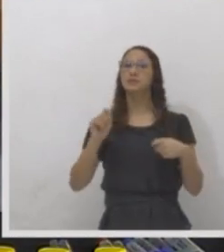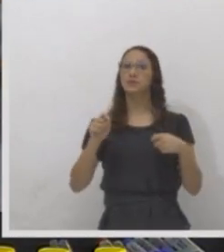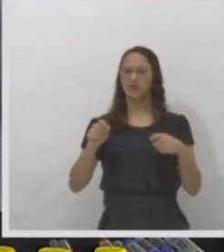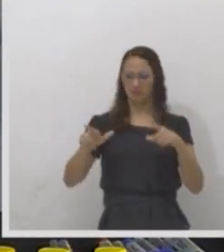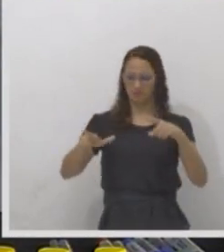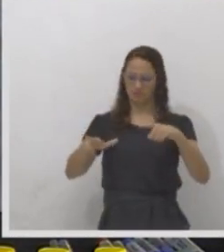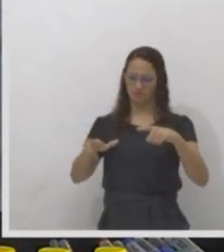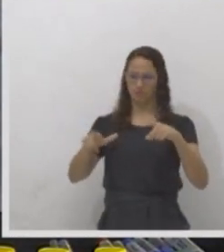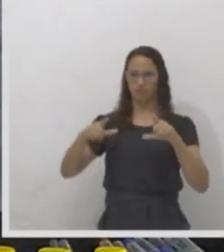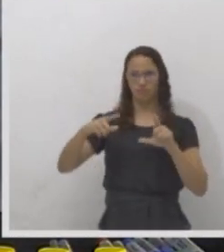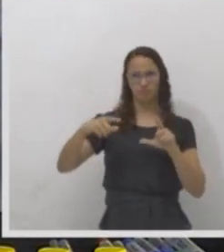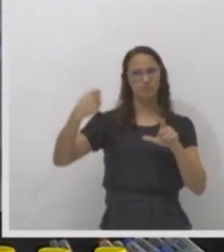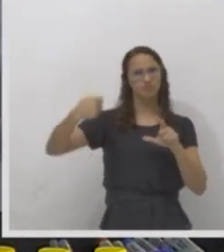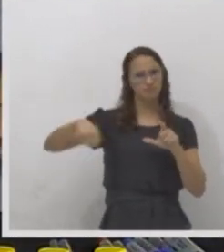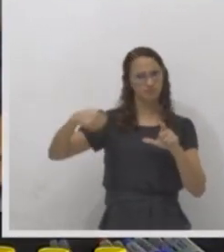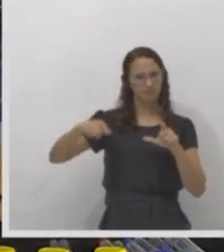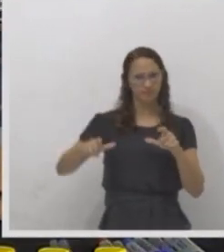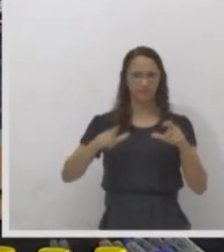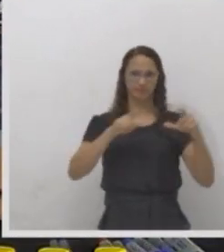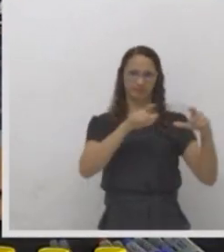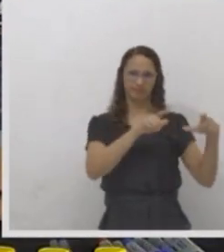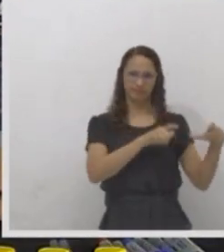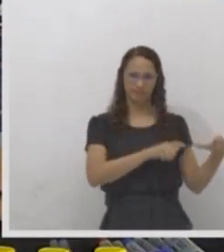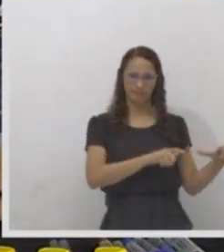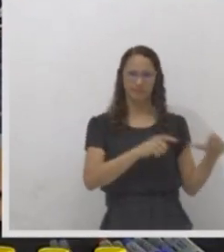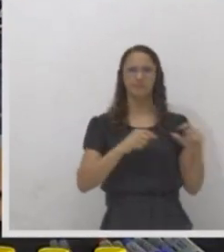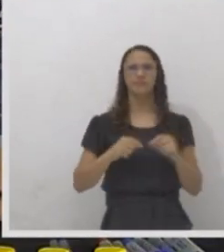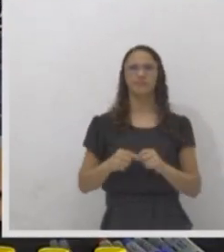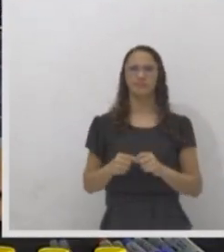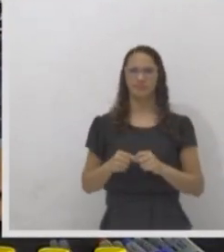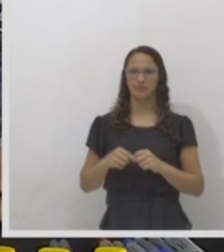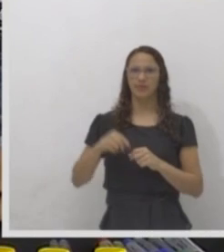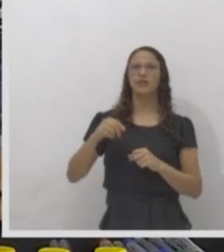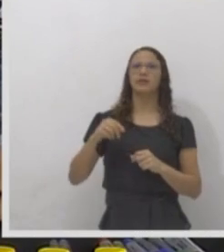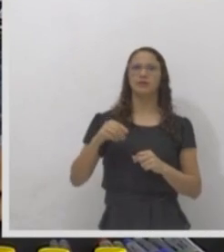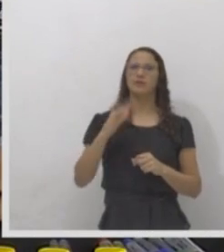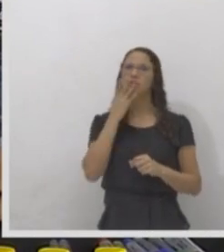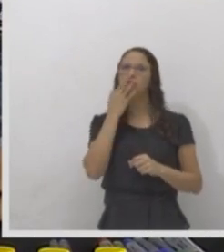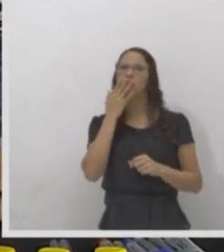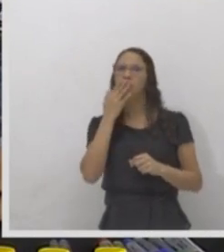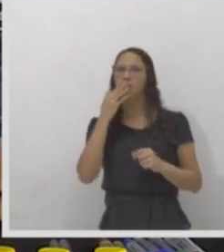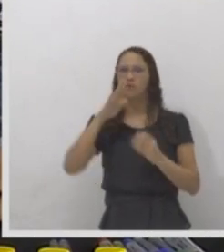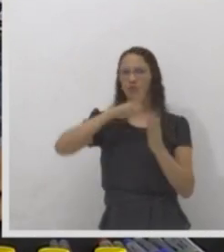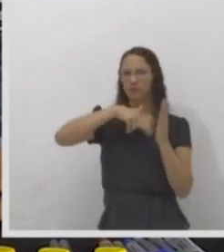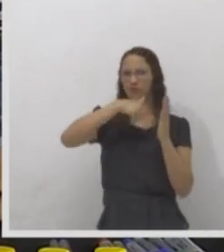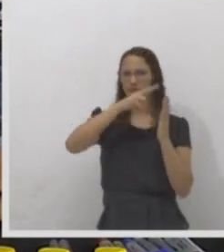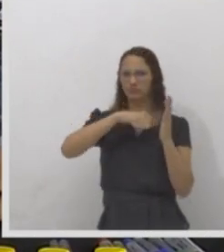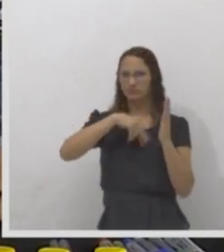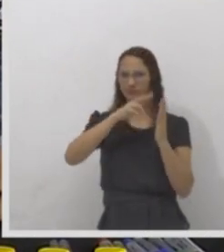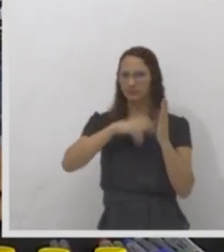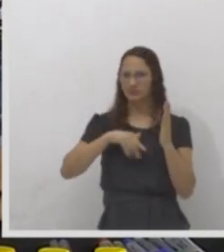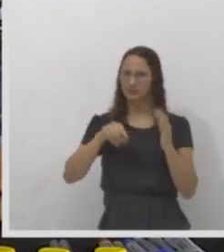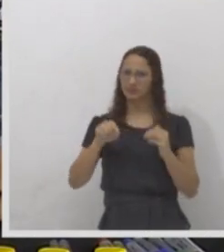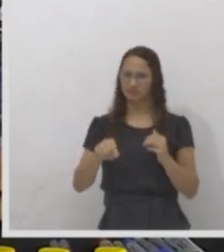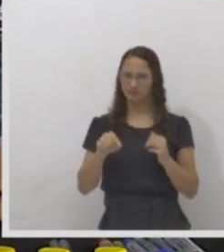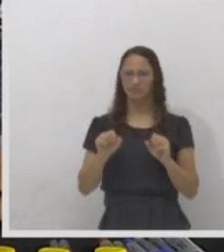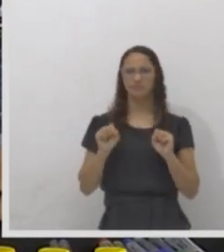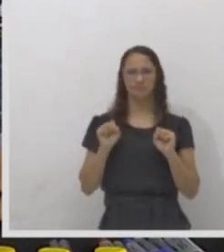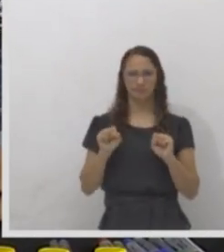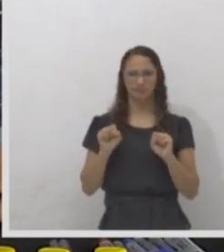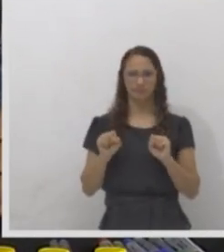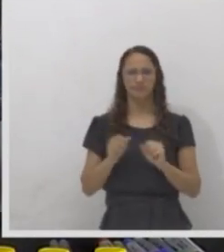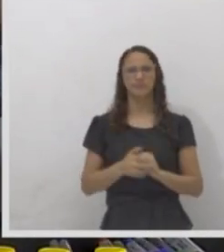bandeja, vamos precisar de tinta guache, pode ser qualquer tipo de tinta,